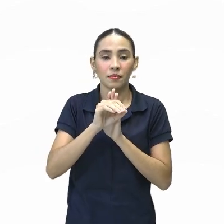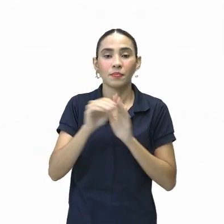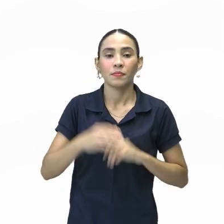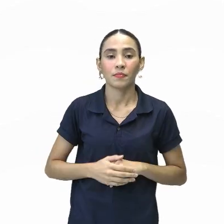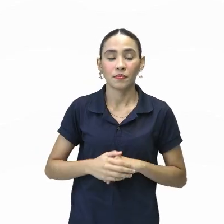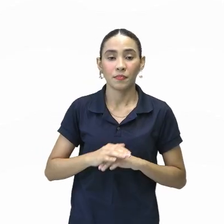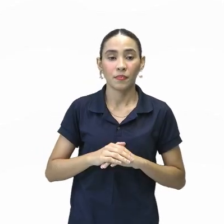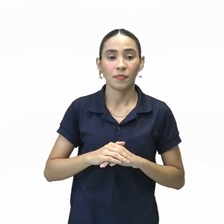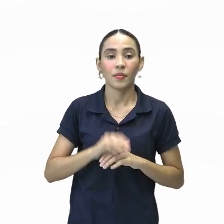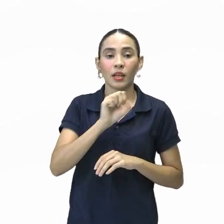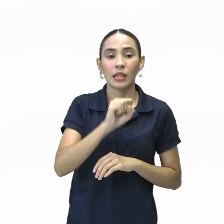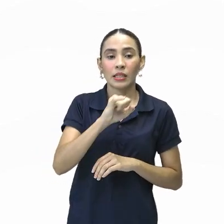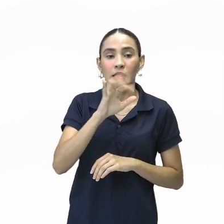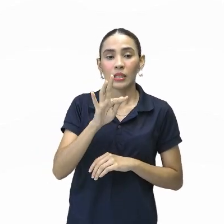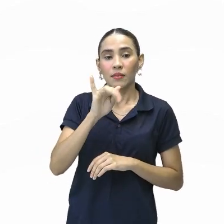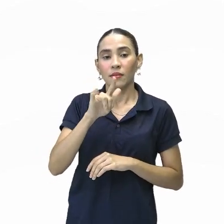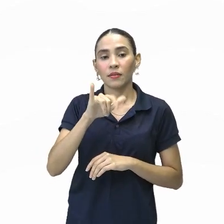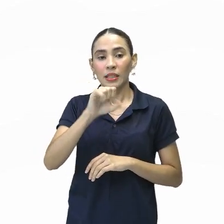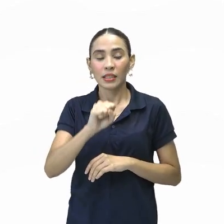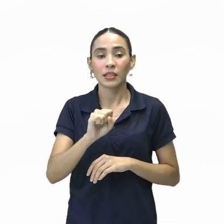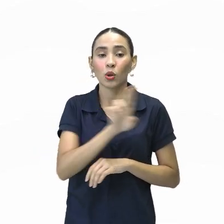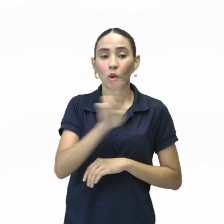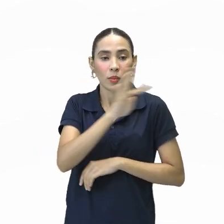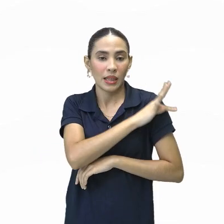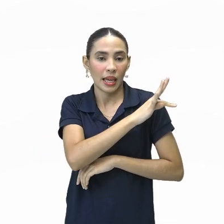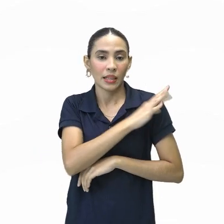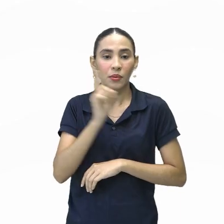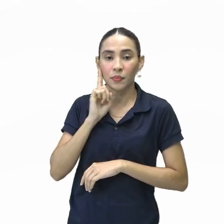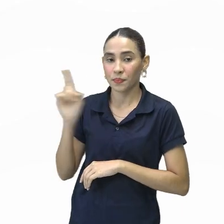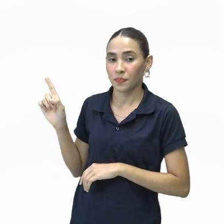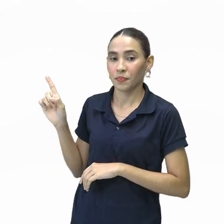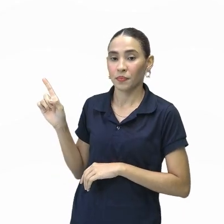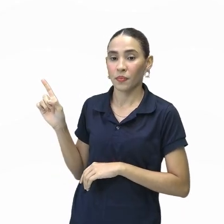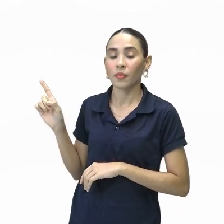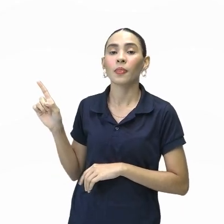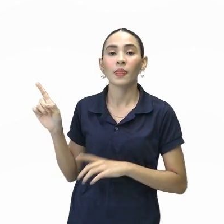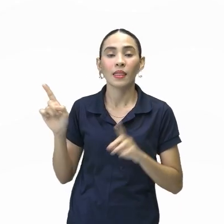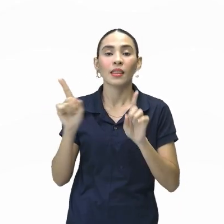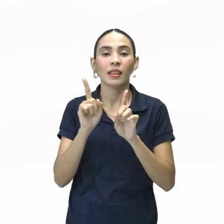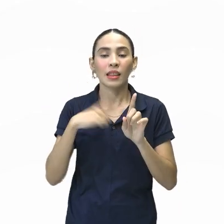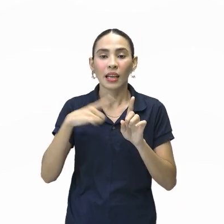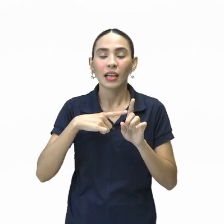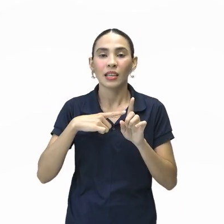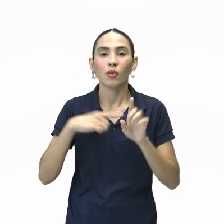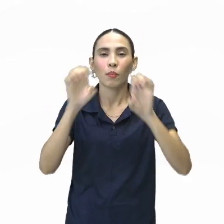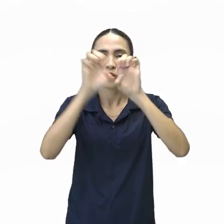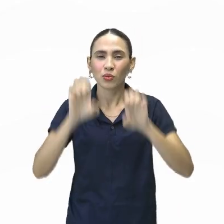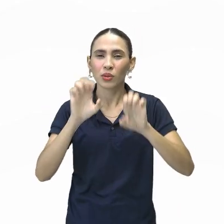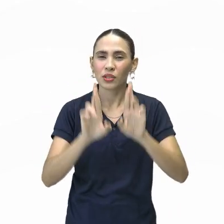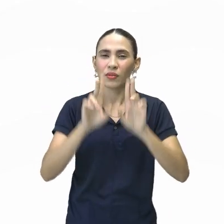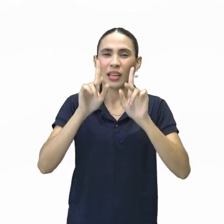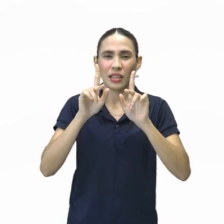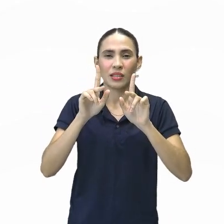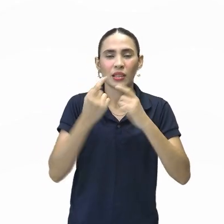aqui para a nossa revisão, que é a sífilis, a Treponema pallidum. Né? Ela tem já um formato diferente das outras,